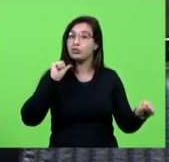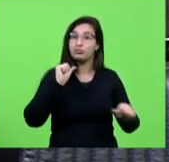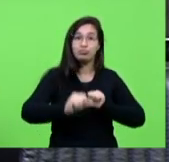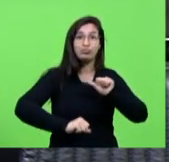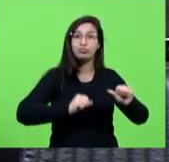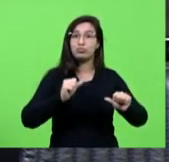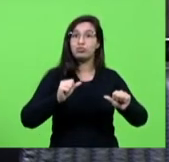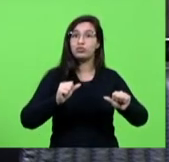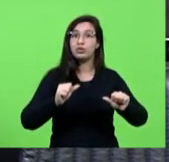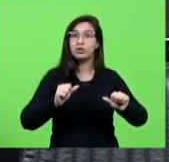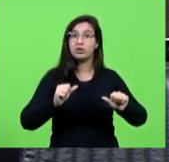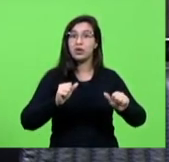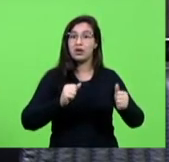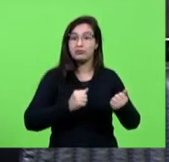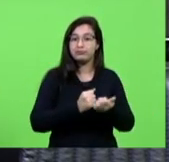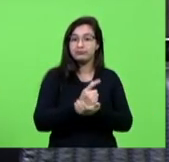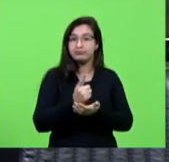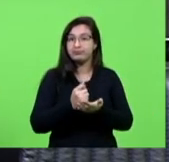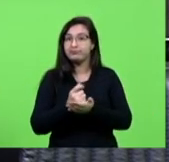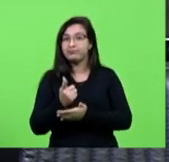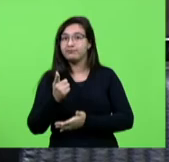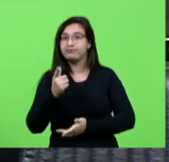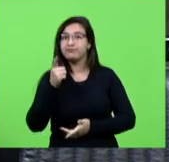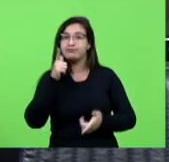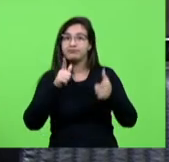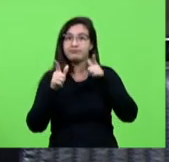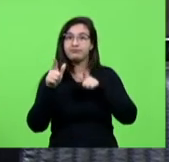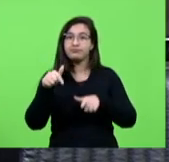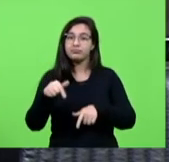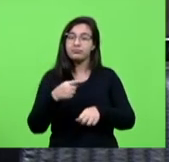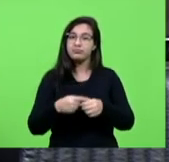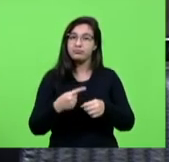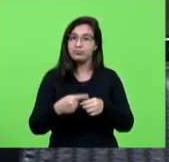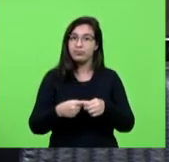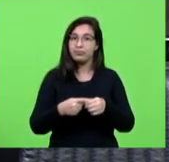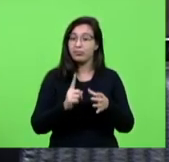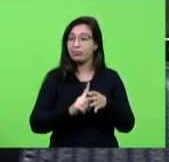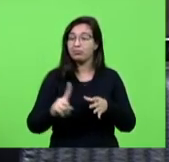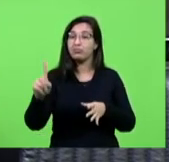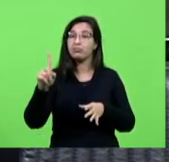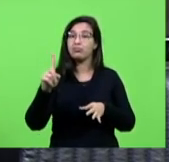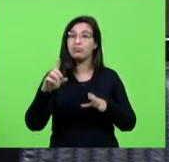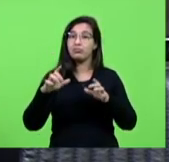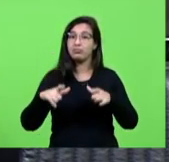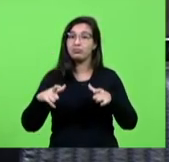consideravelmente a arrecadação do município e do estado naquele ano ali e vai embora para a terra dele.